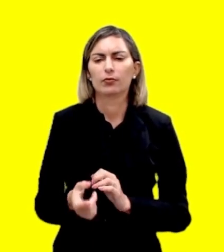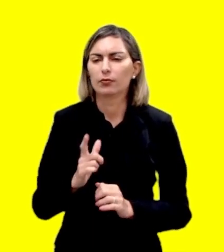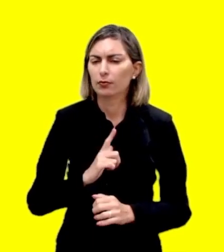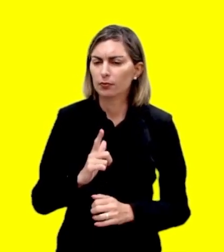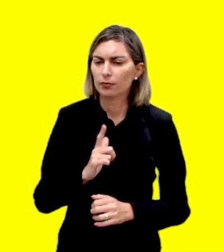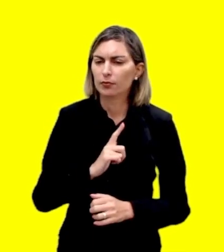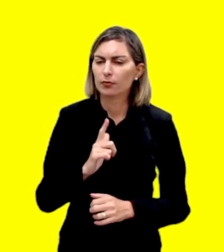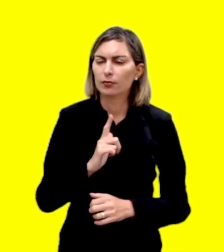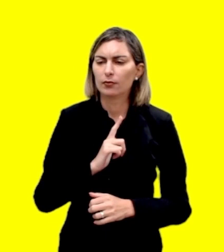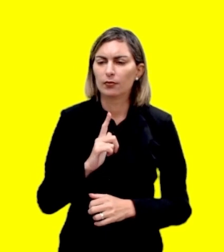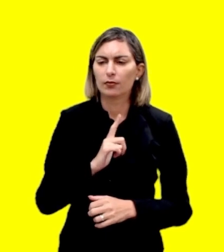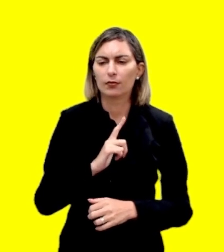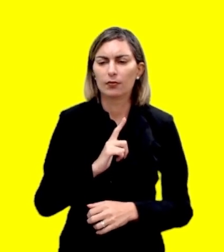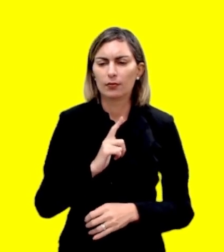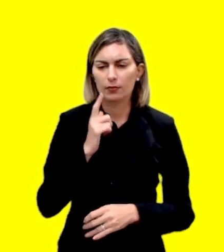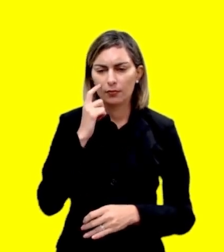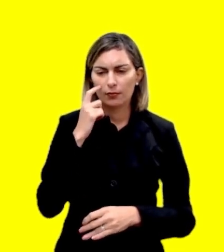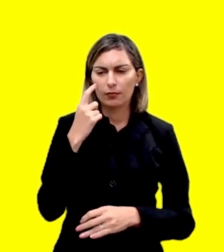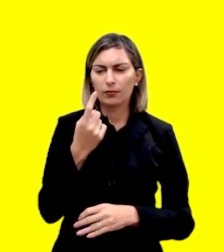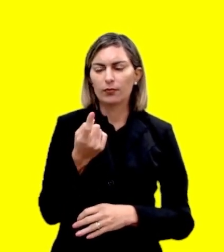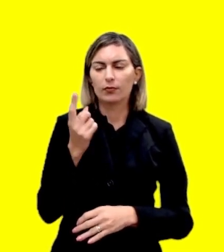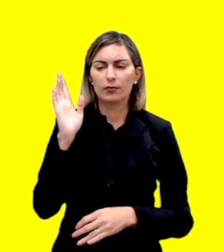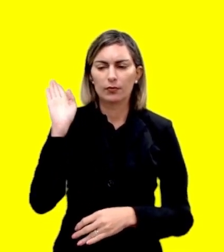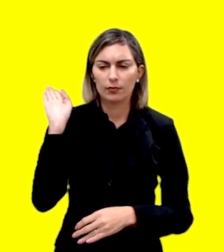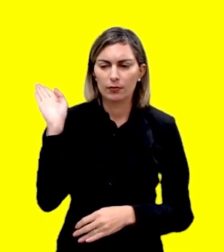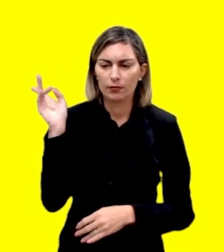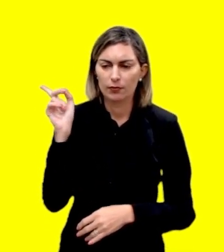Existem, vocês veem nesse